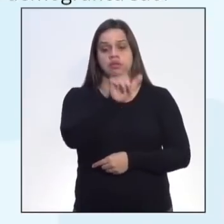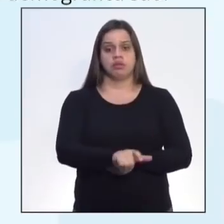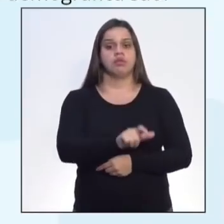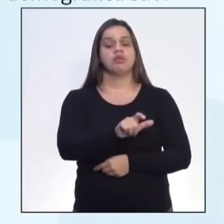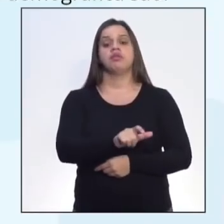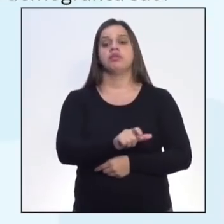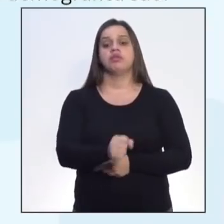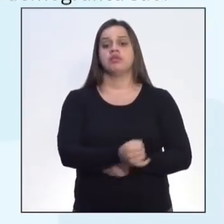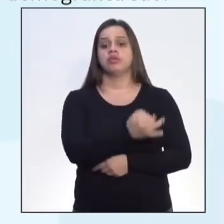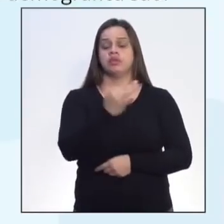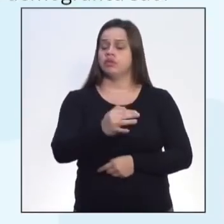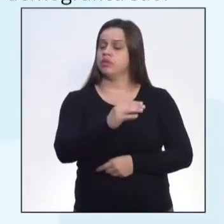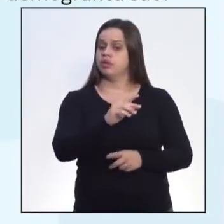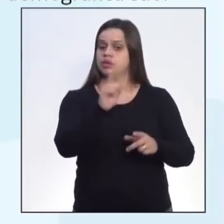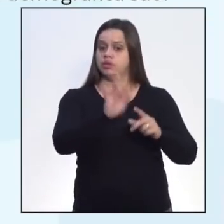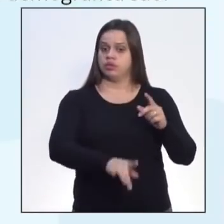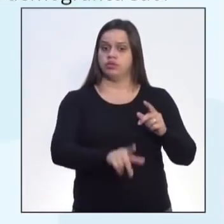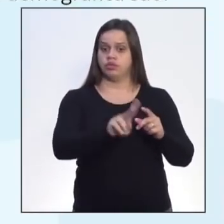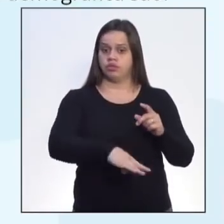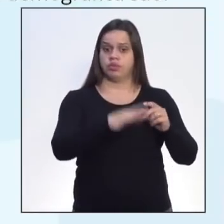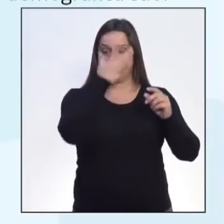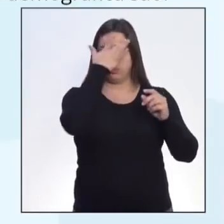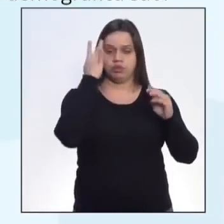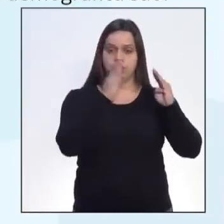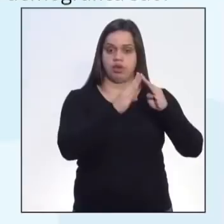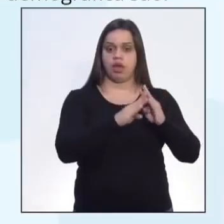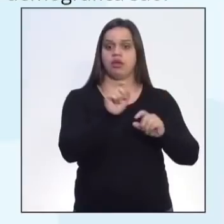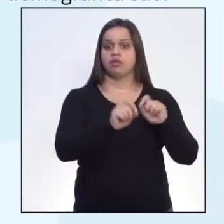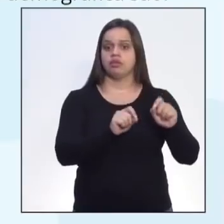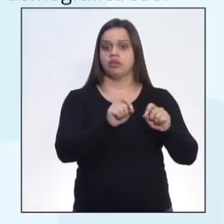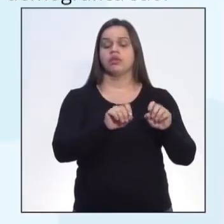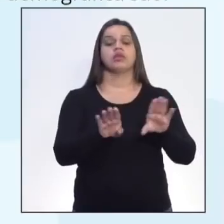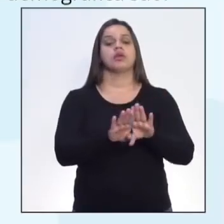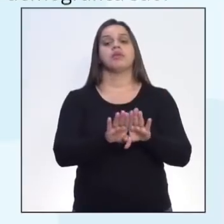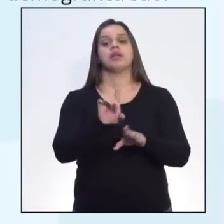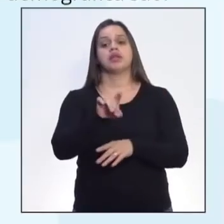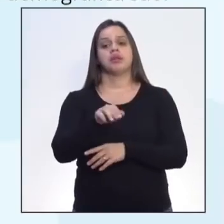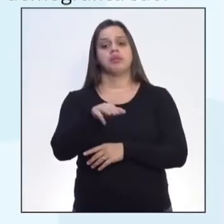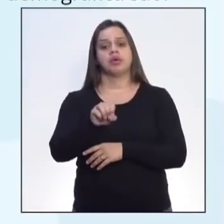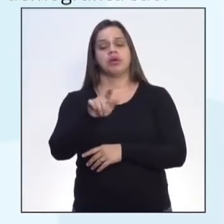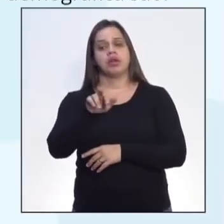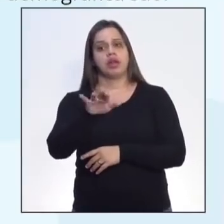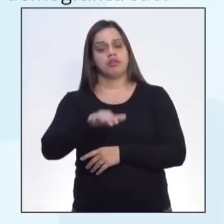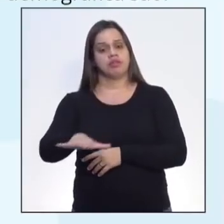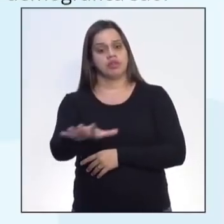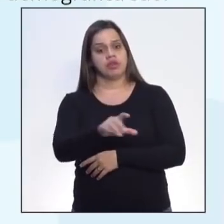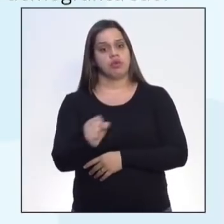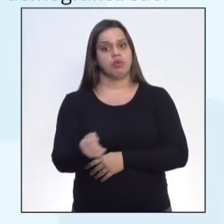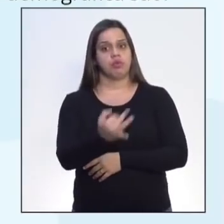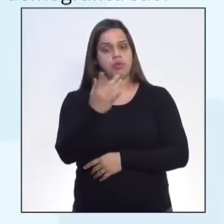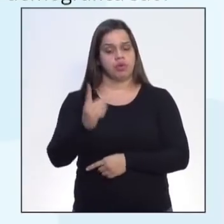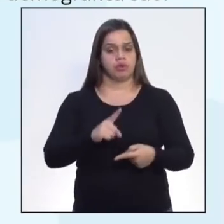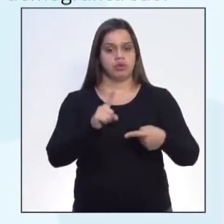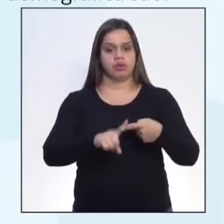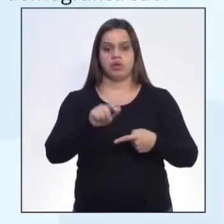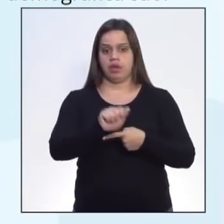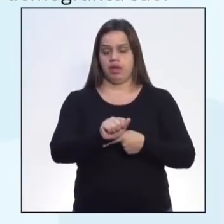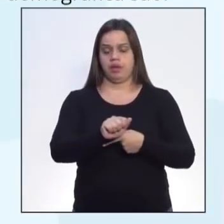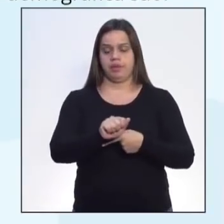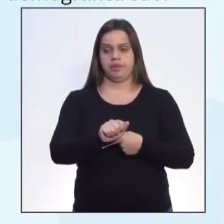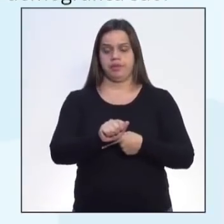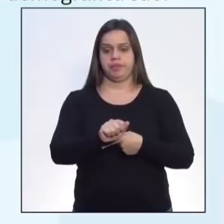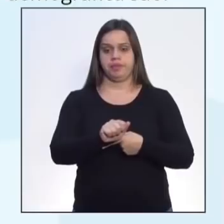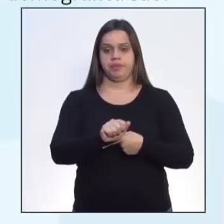e densidade demográfica são, na letra A, 18.000